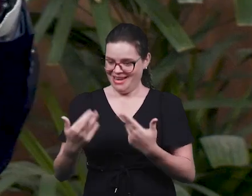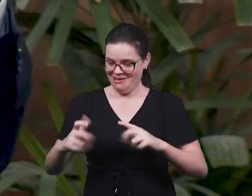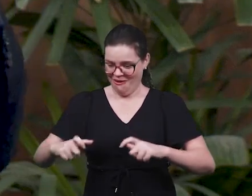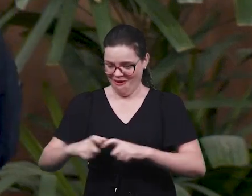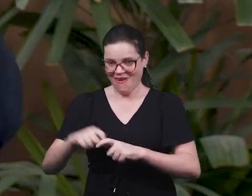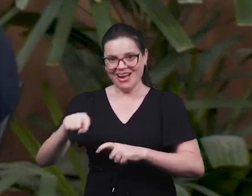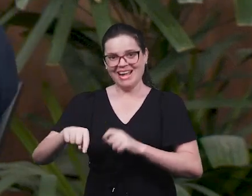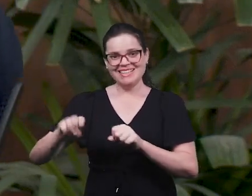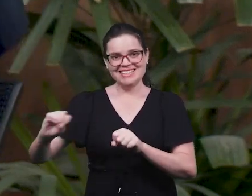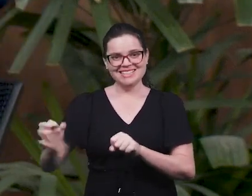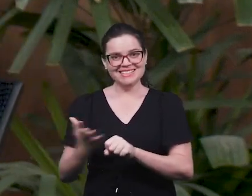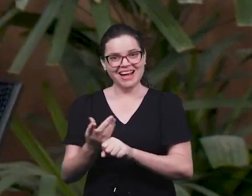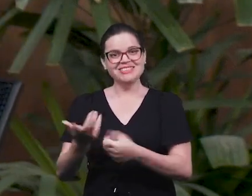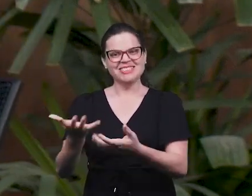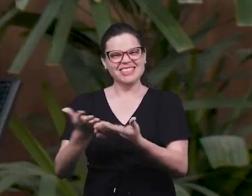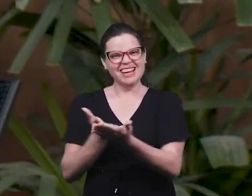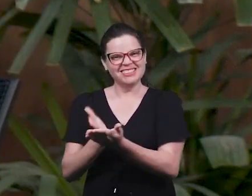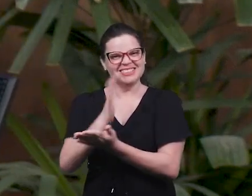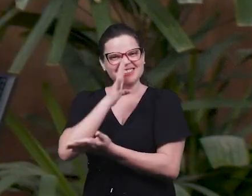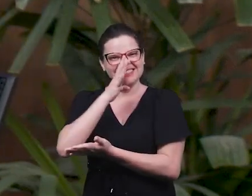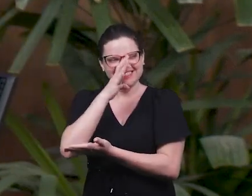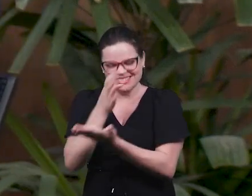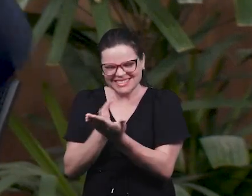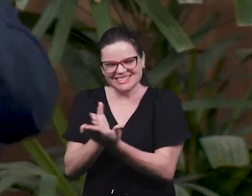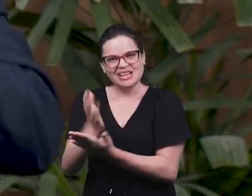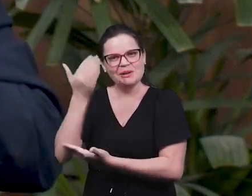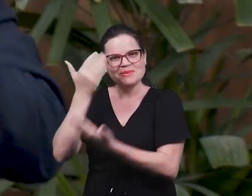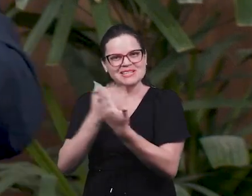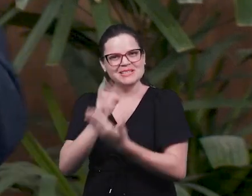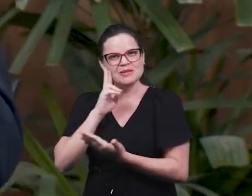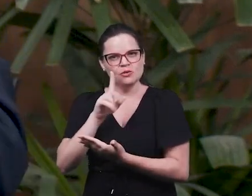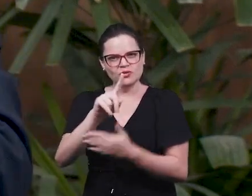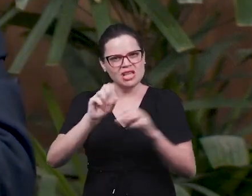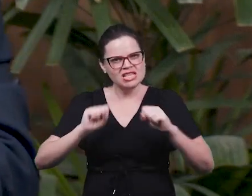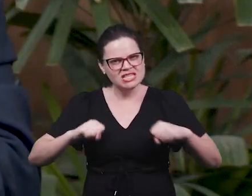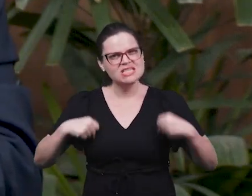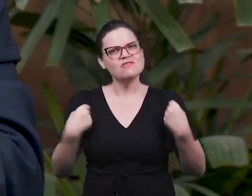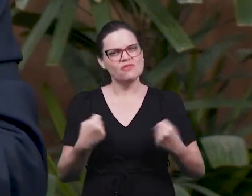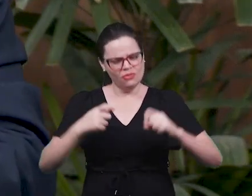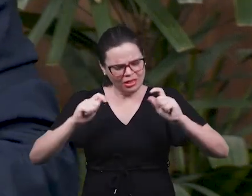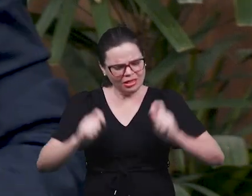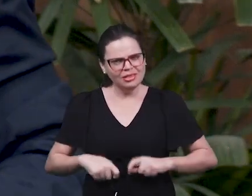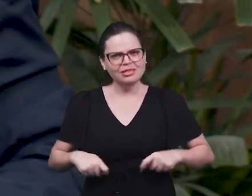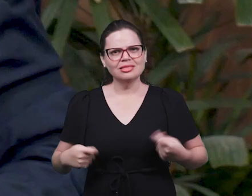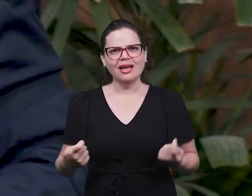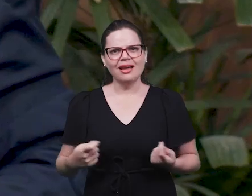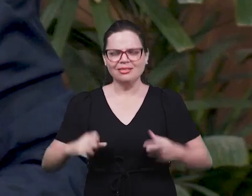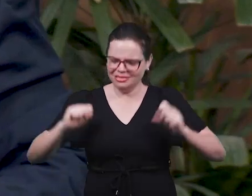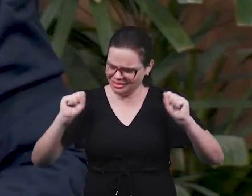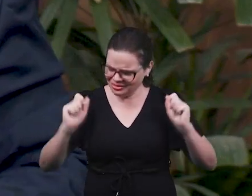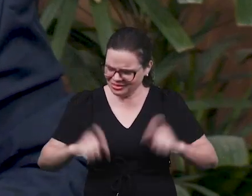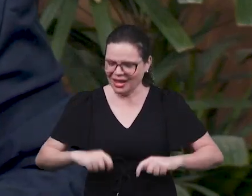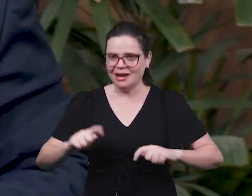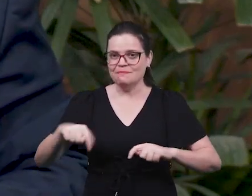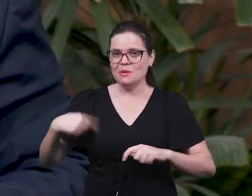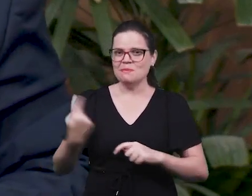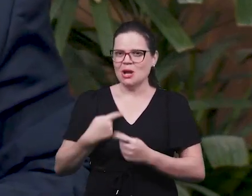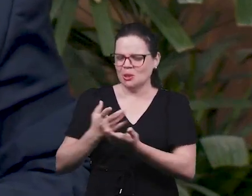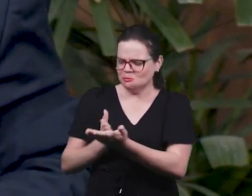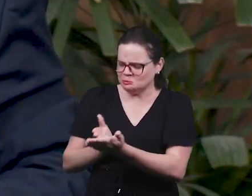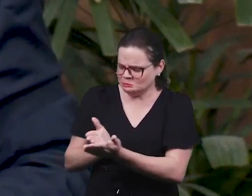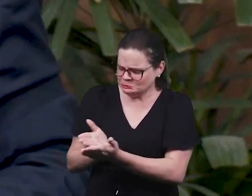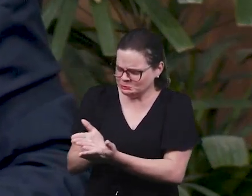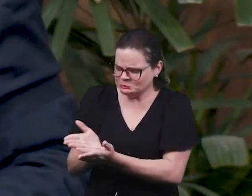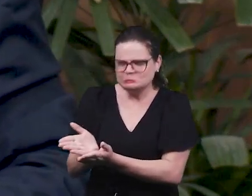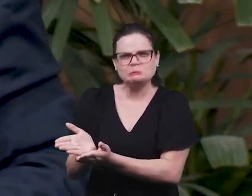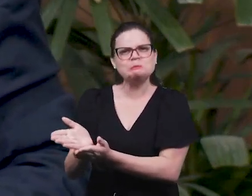aí, você pode e deve porfiar, ou seja, se esforçar para estar no caminho estreito, que é o